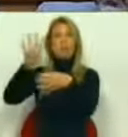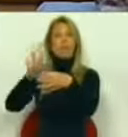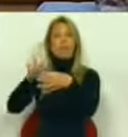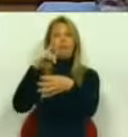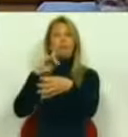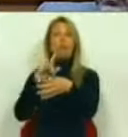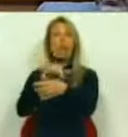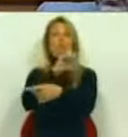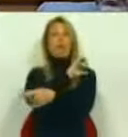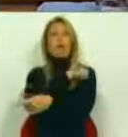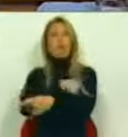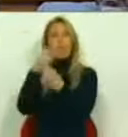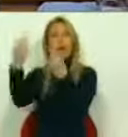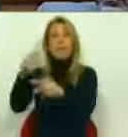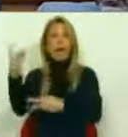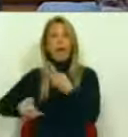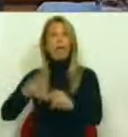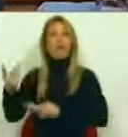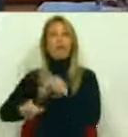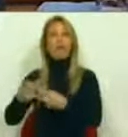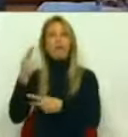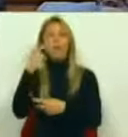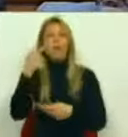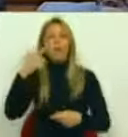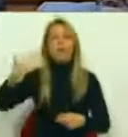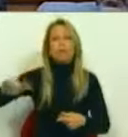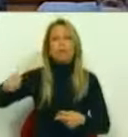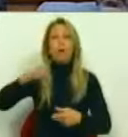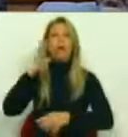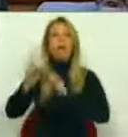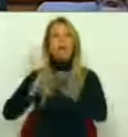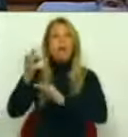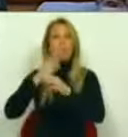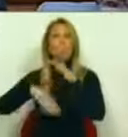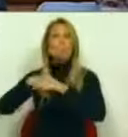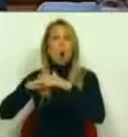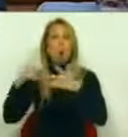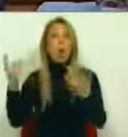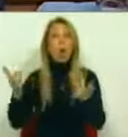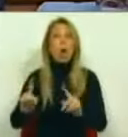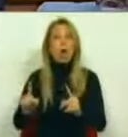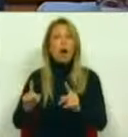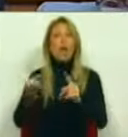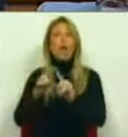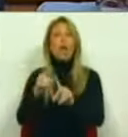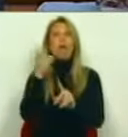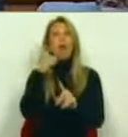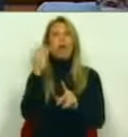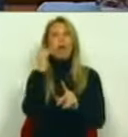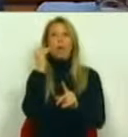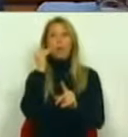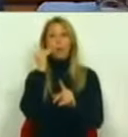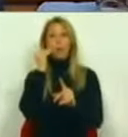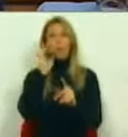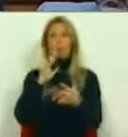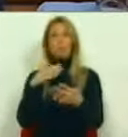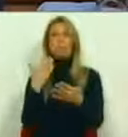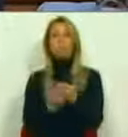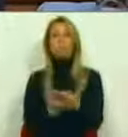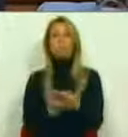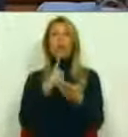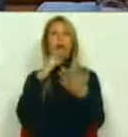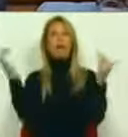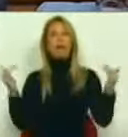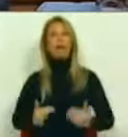medicamentos, avaliar a capacidade curativa do Tafamidis e ponderar em que medida o mesmo poderá contribuir significativamente